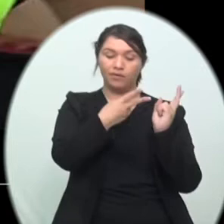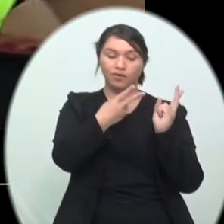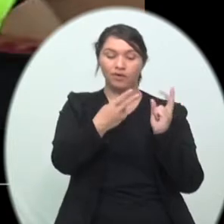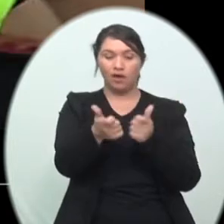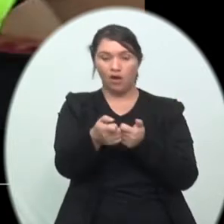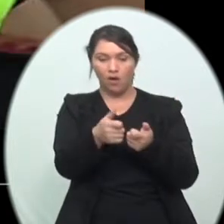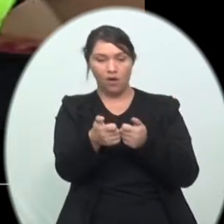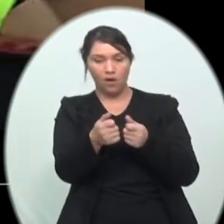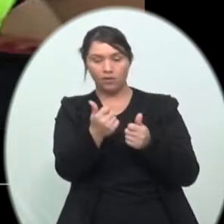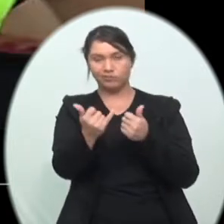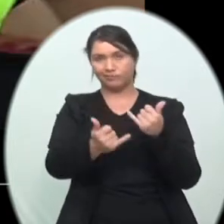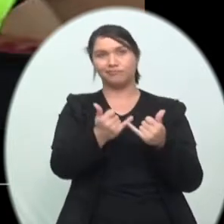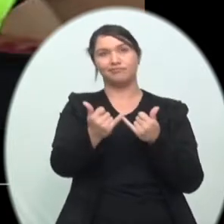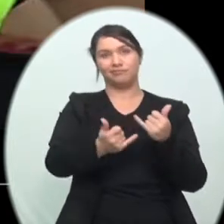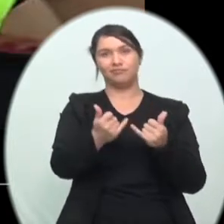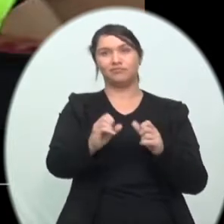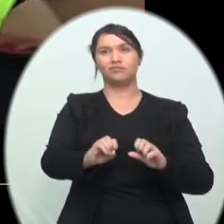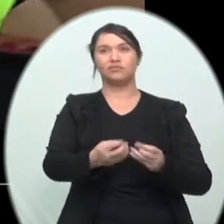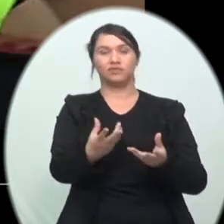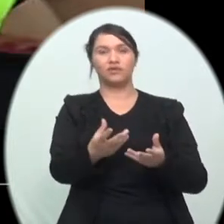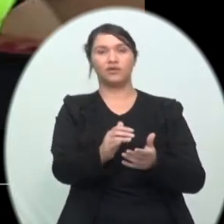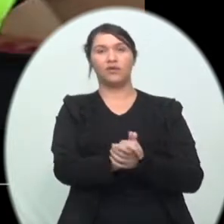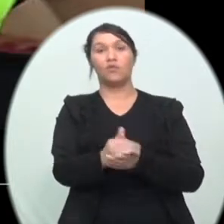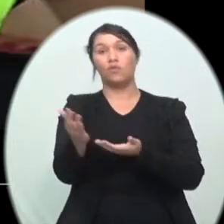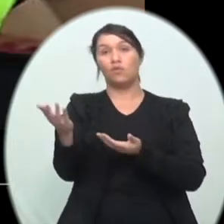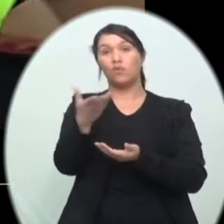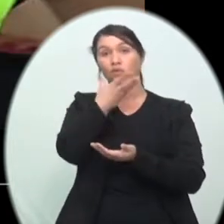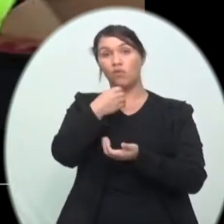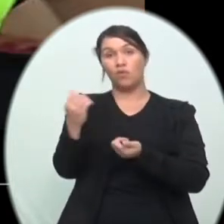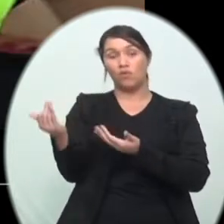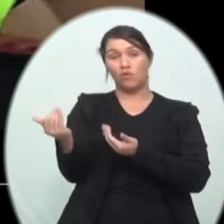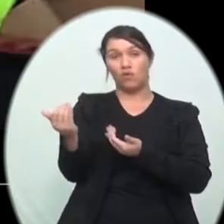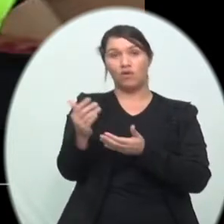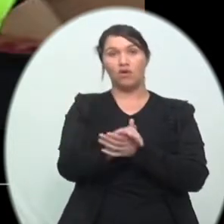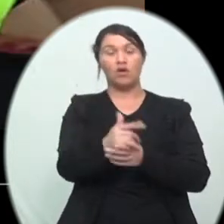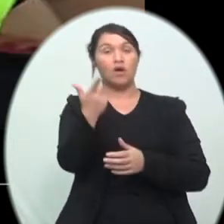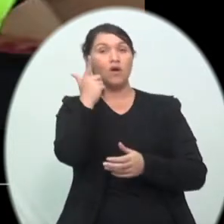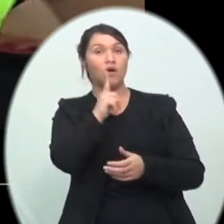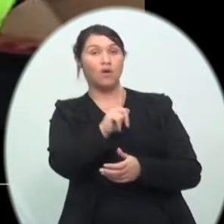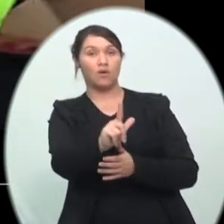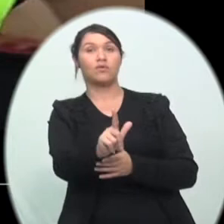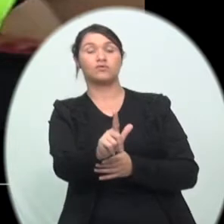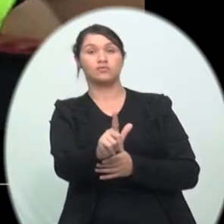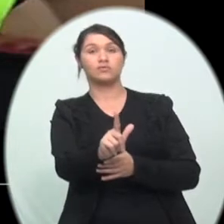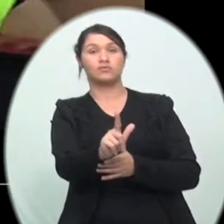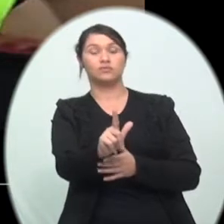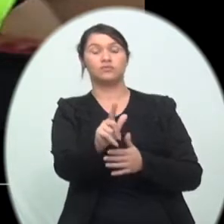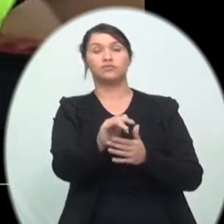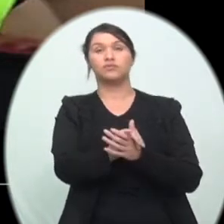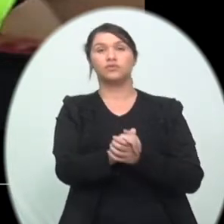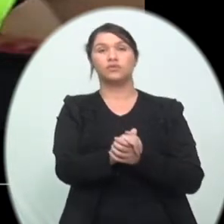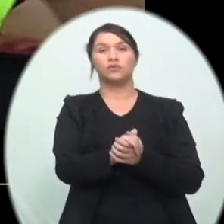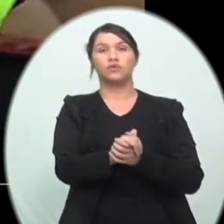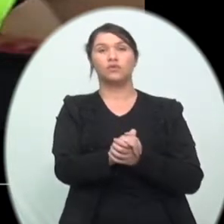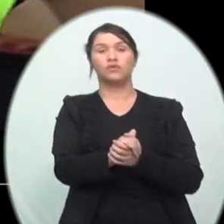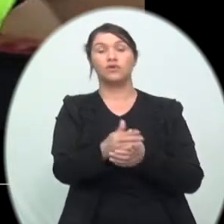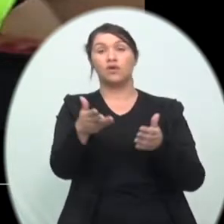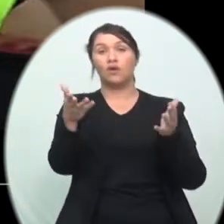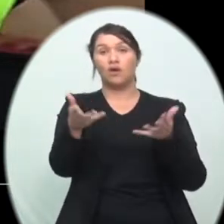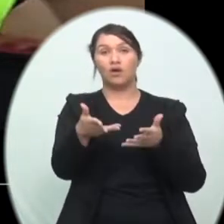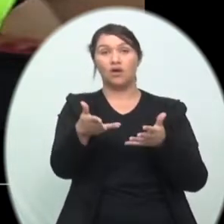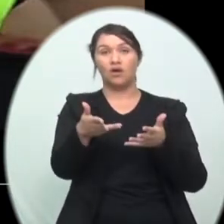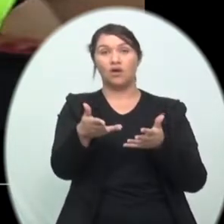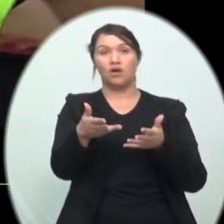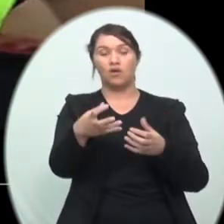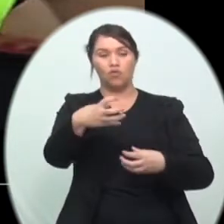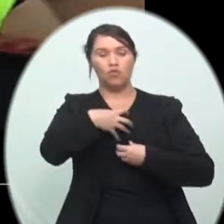rapaz aqui, ele inventou um jeito novo de narrar jogos, videogames, né? Então ele, além de jogar, ele